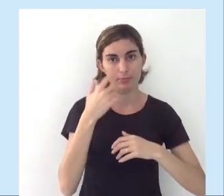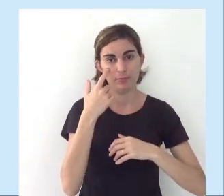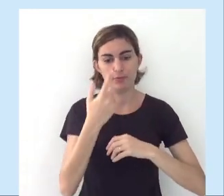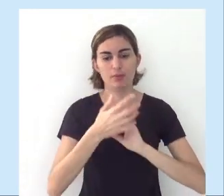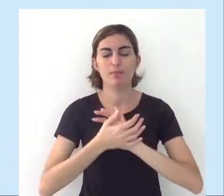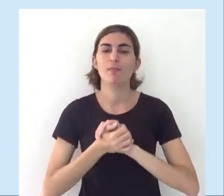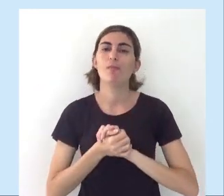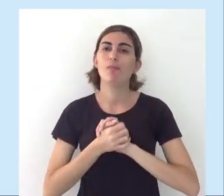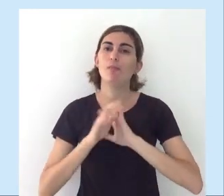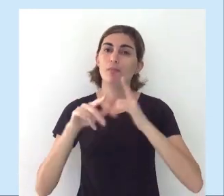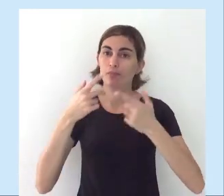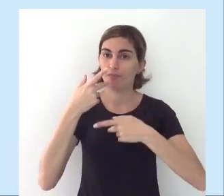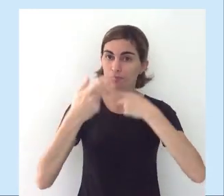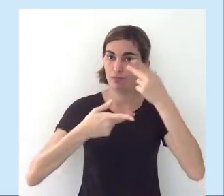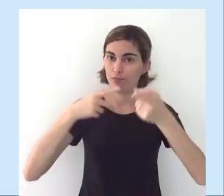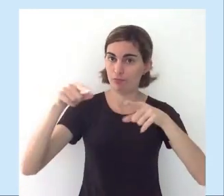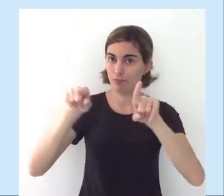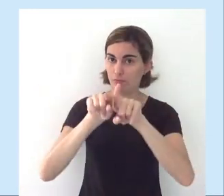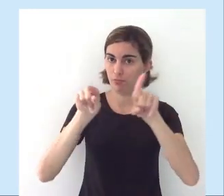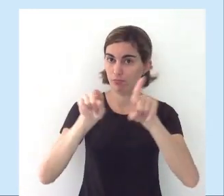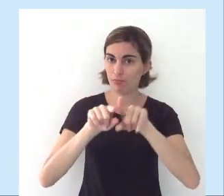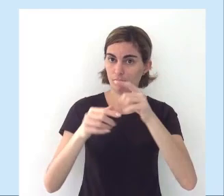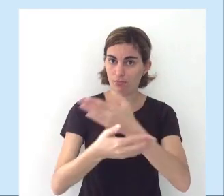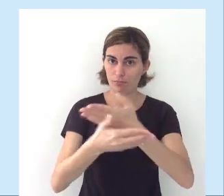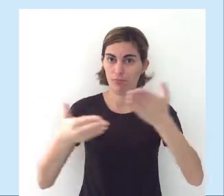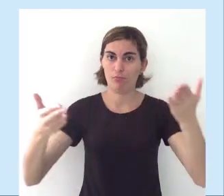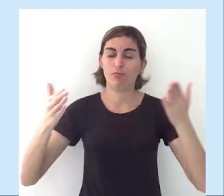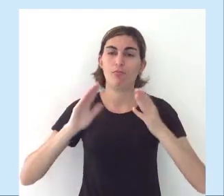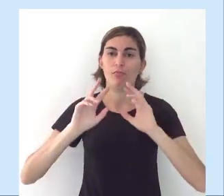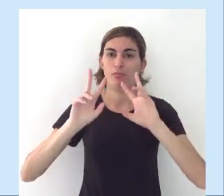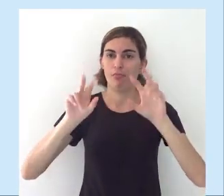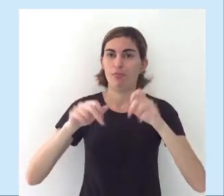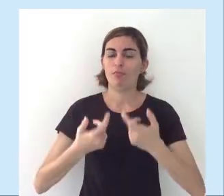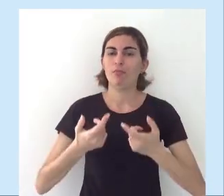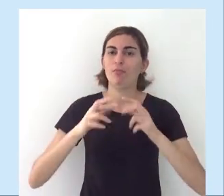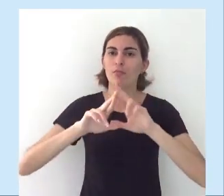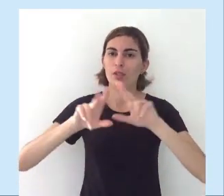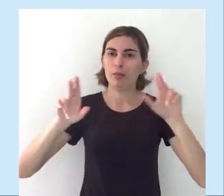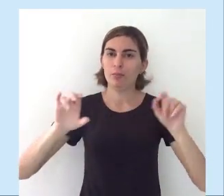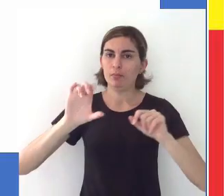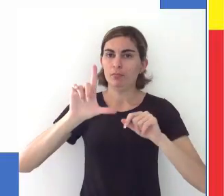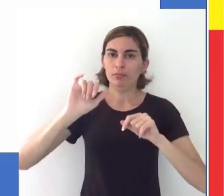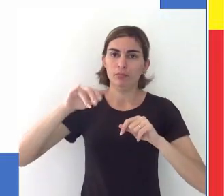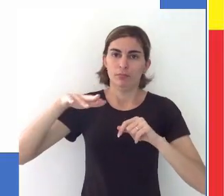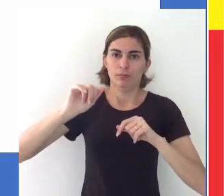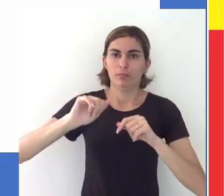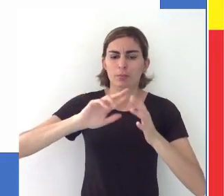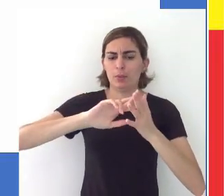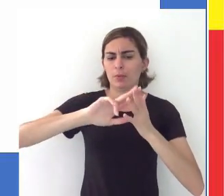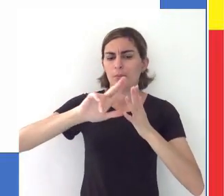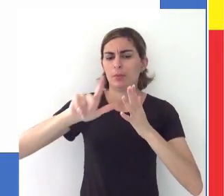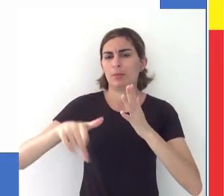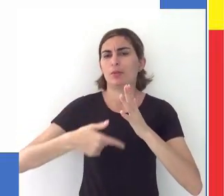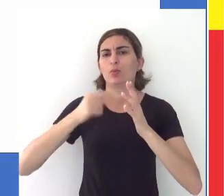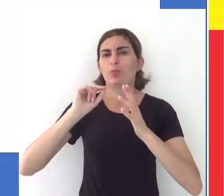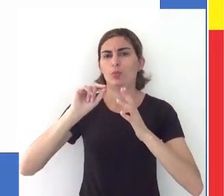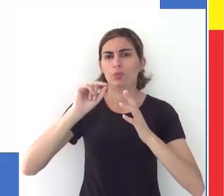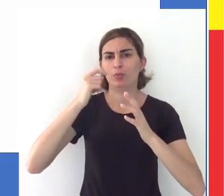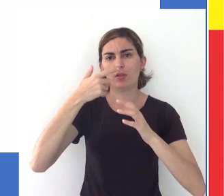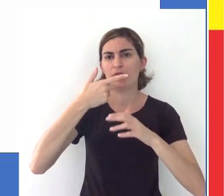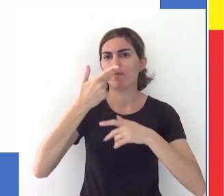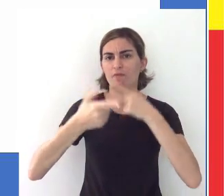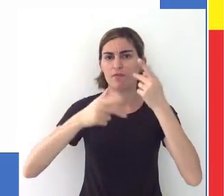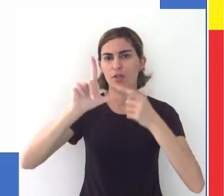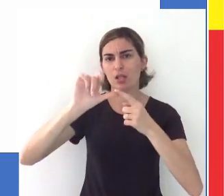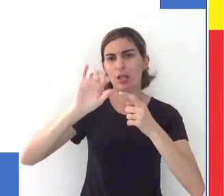lá, gente, acompanha aí. Eu falei também para vocês, tá? Sobre os fatores do clima, tá? Então, os fatores do clima,